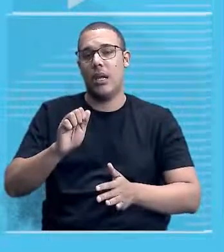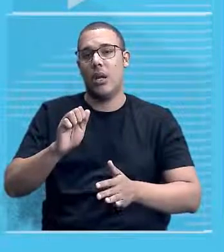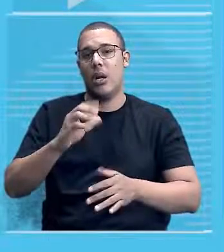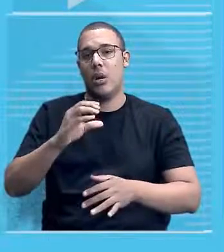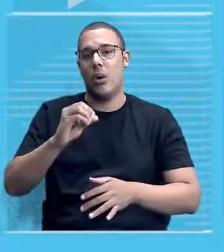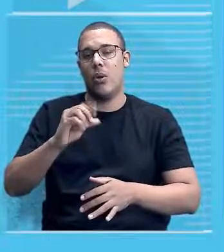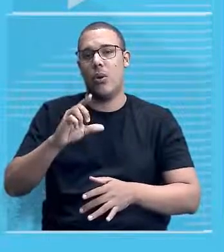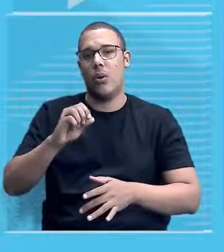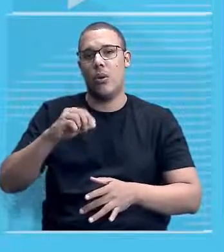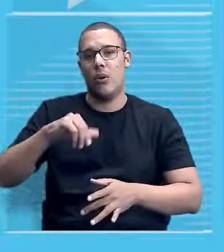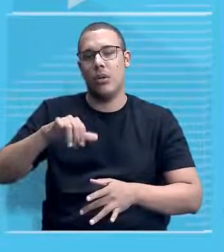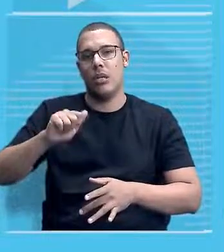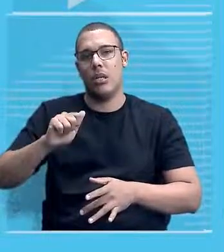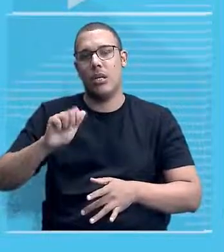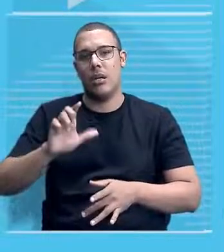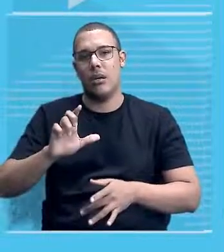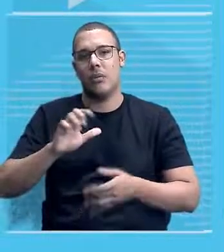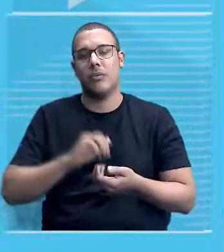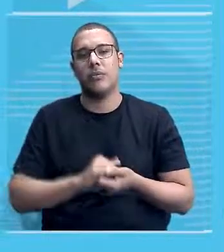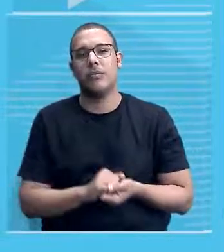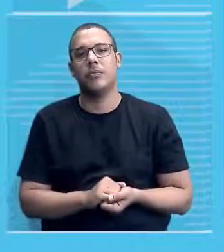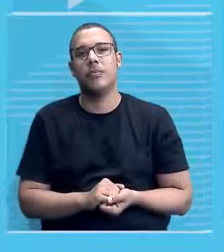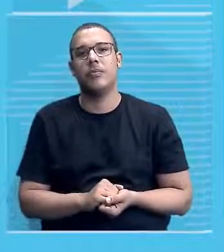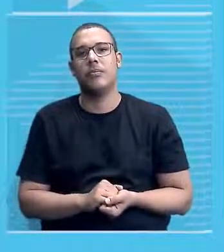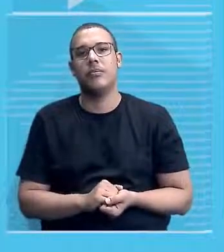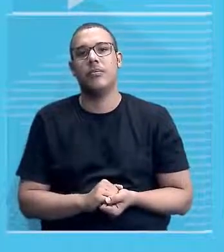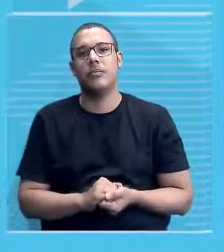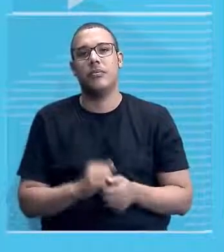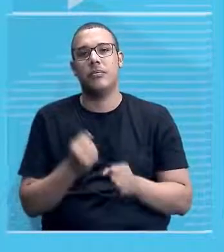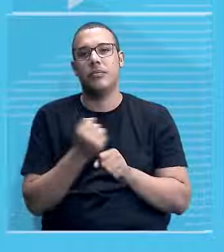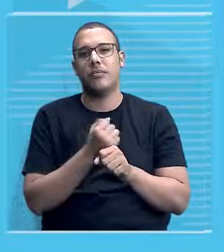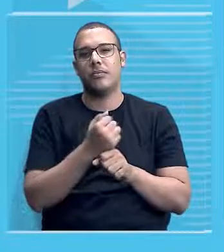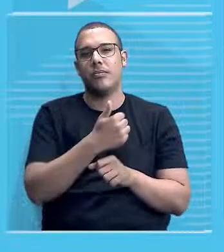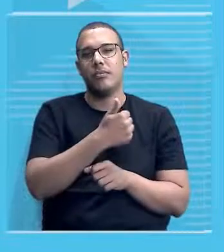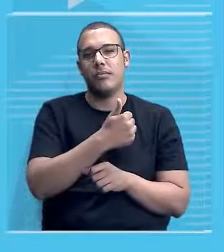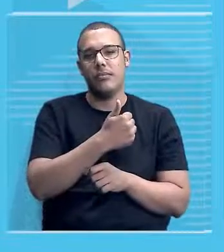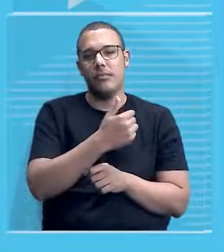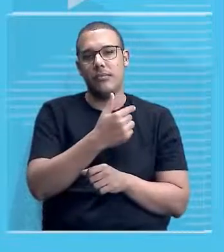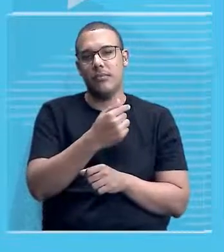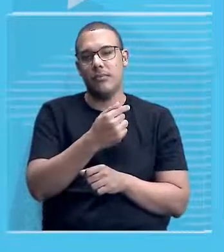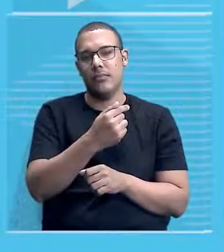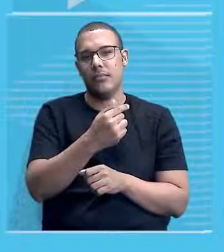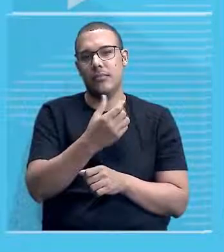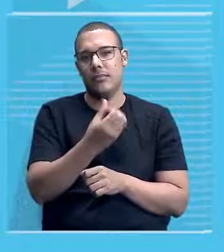lá as duas datas Mili 768